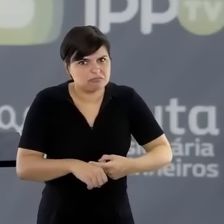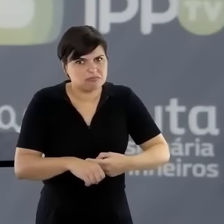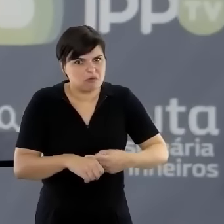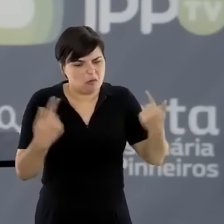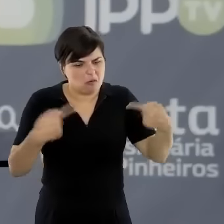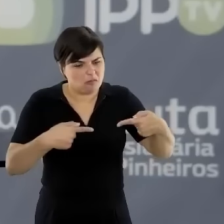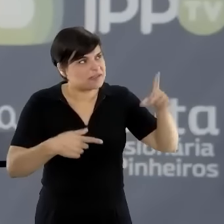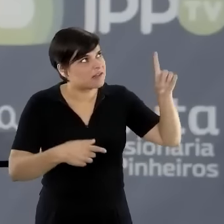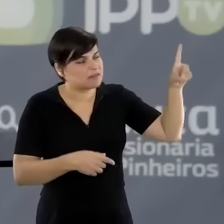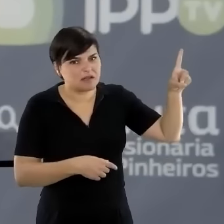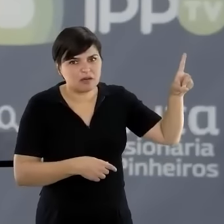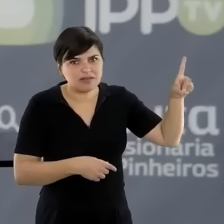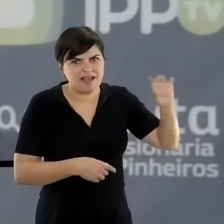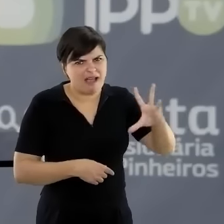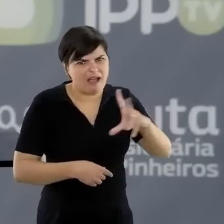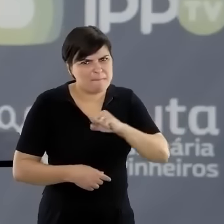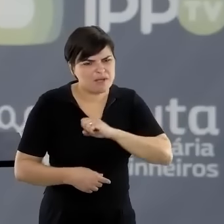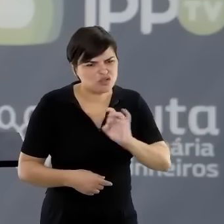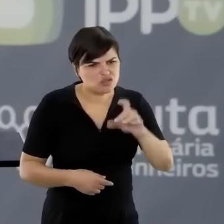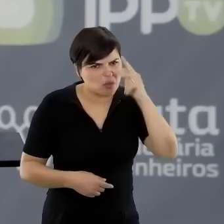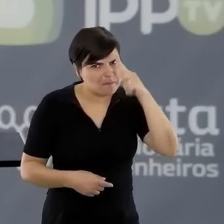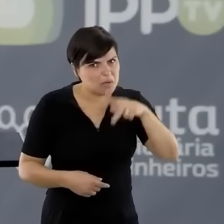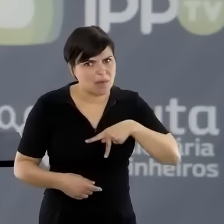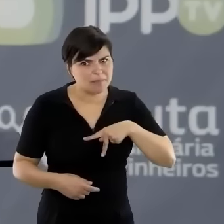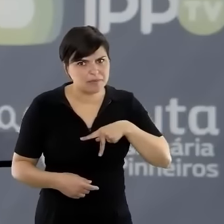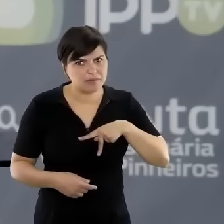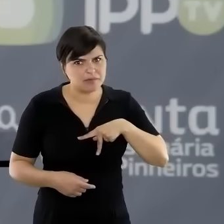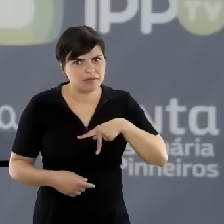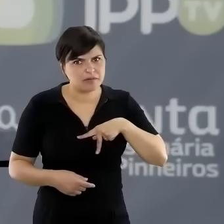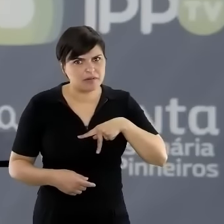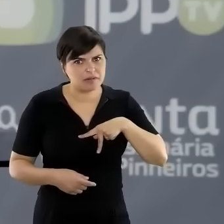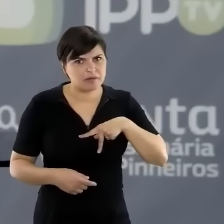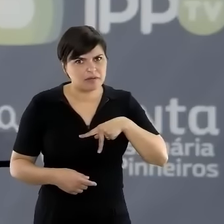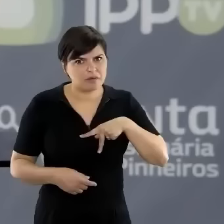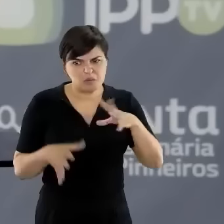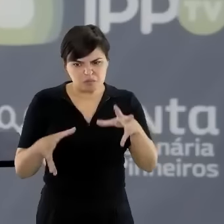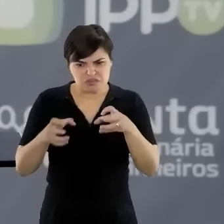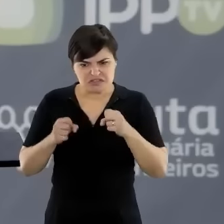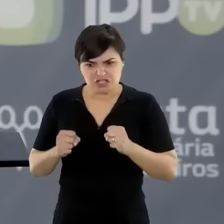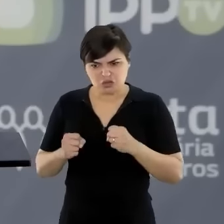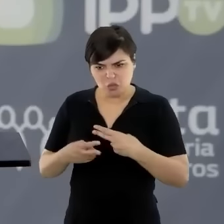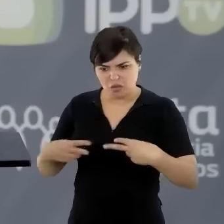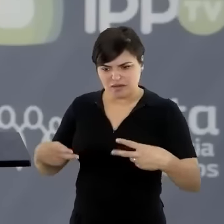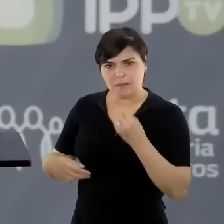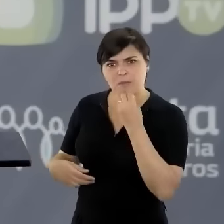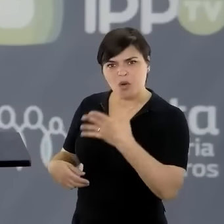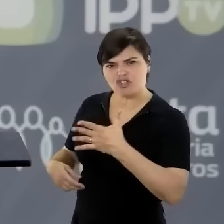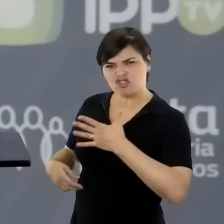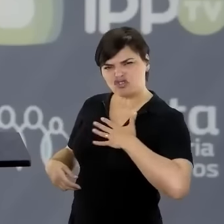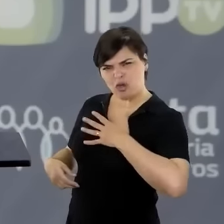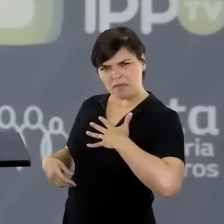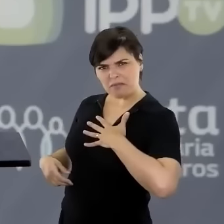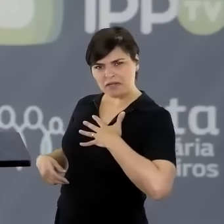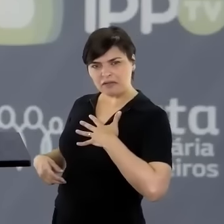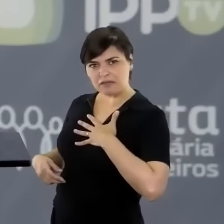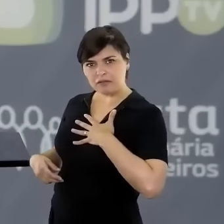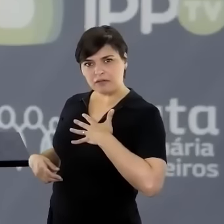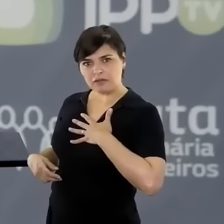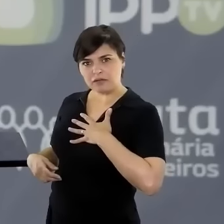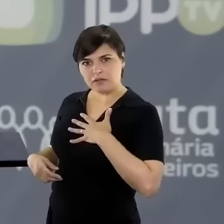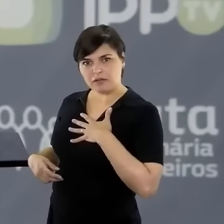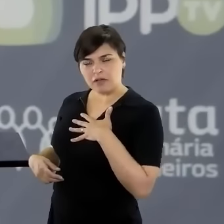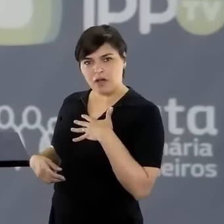iracundos amando apenas a nós mesmos buscando apenas o bem de nós mesmos ou nós vamos